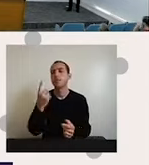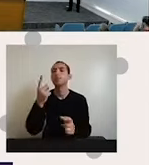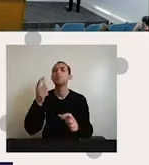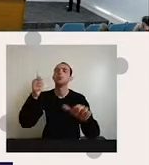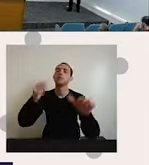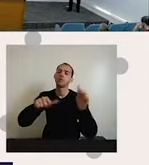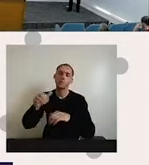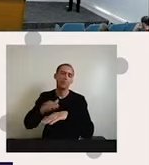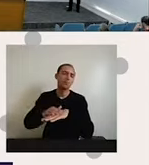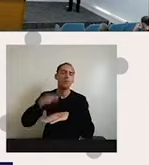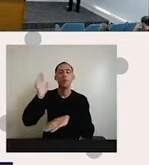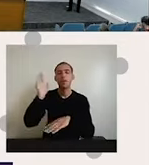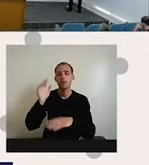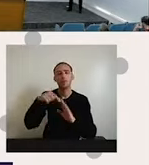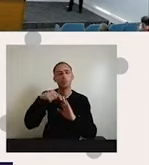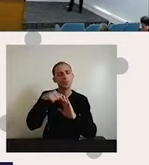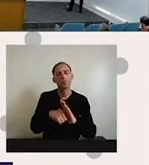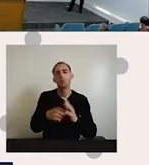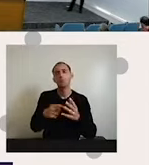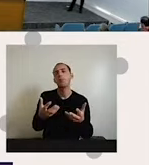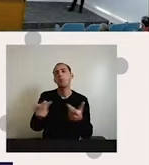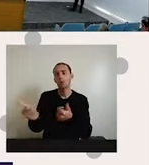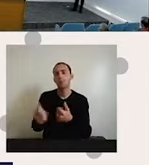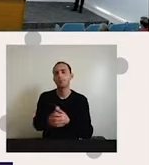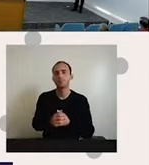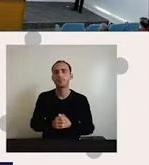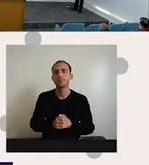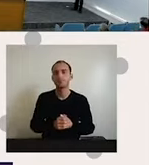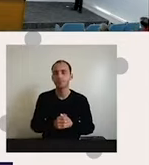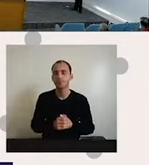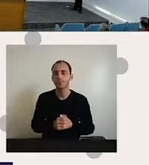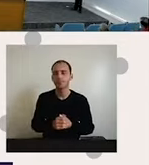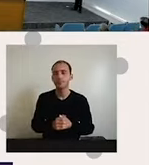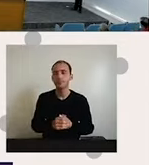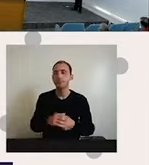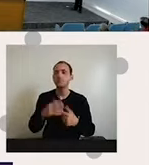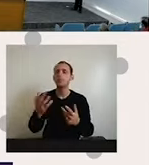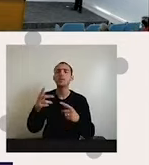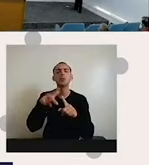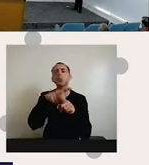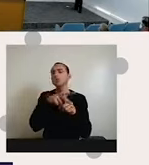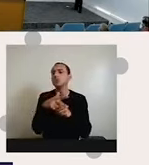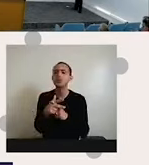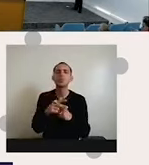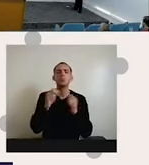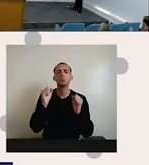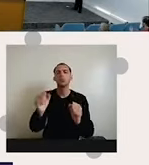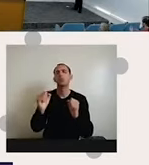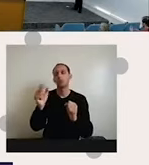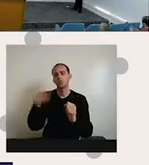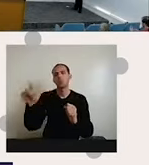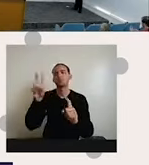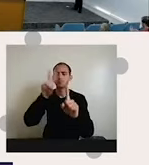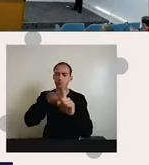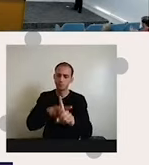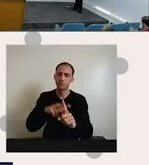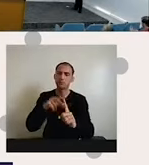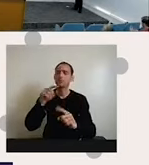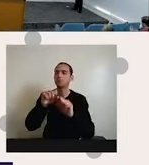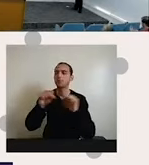desses nexos técnicos, que são as ferramentas que podem ser aplicadas pelo sistema previdenciário. Que a